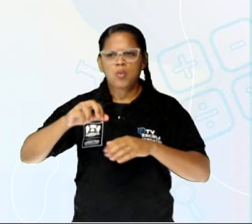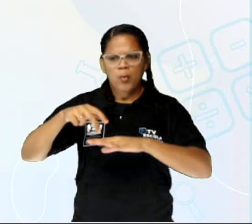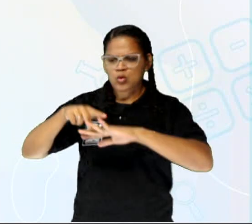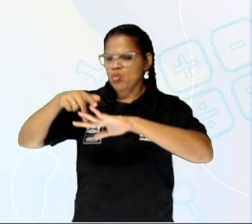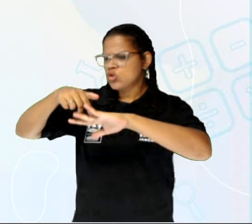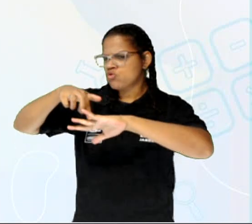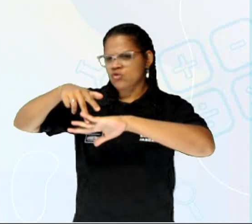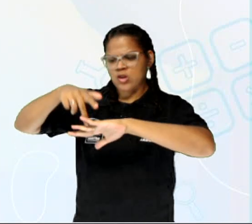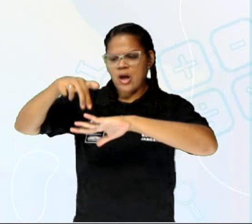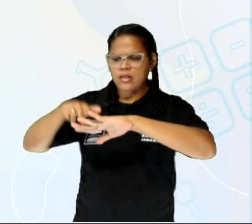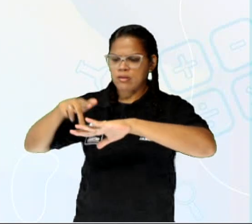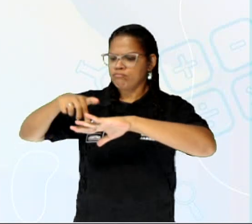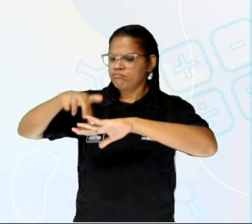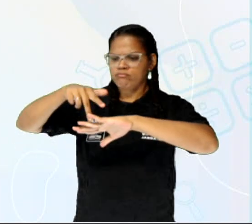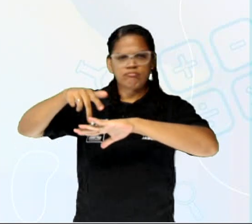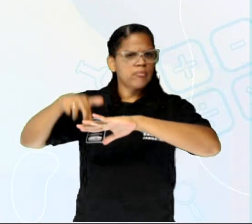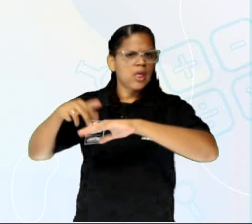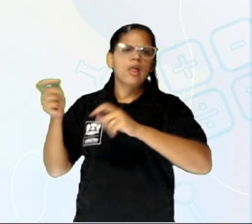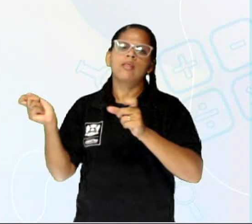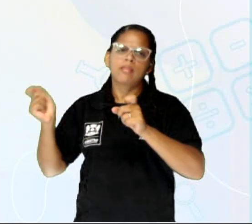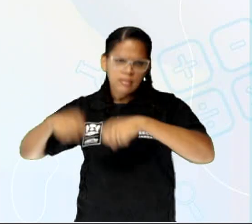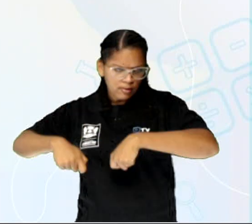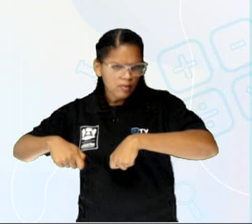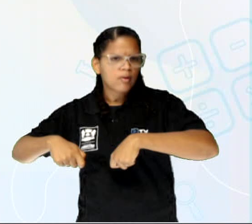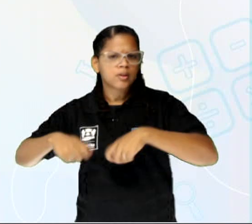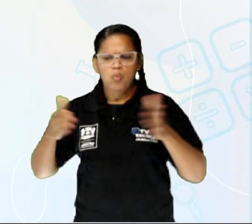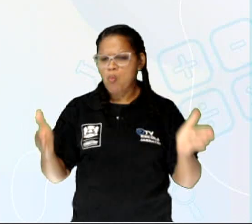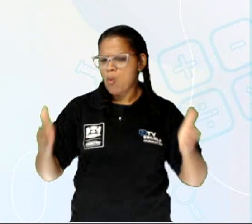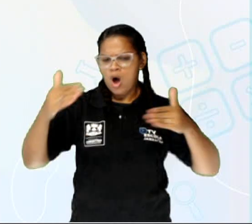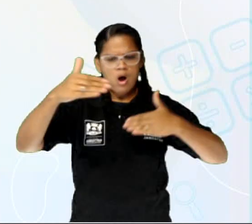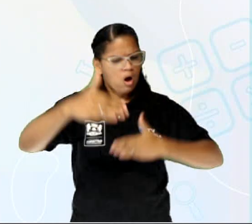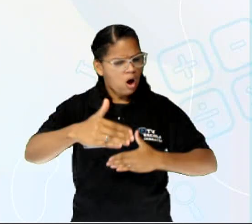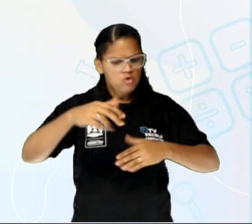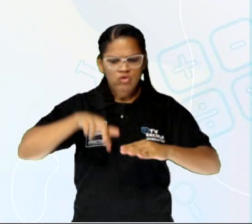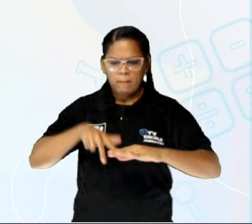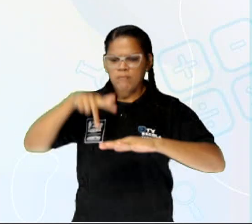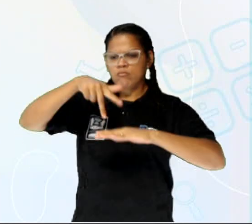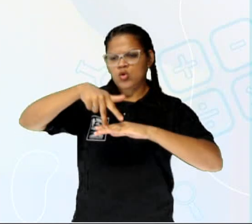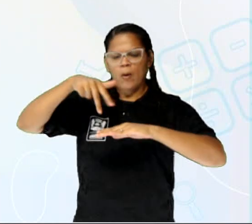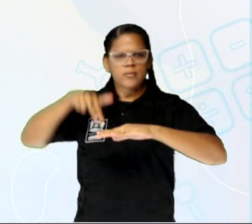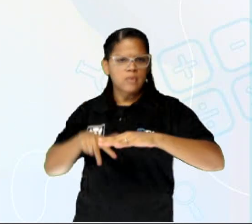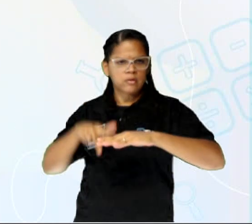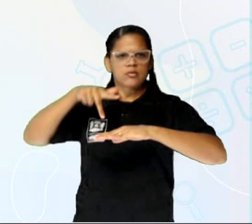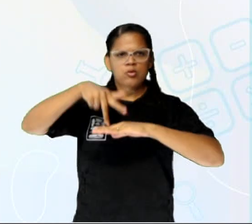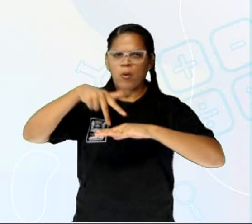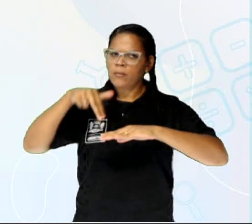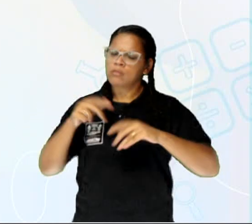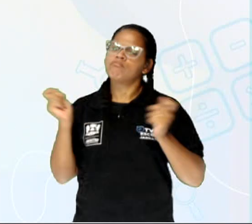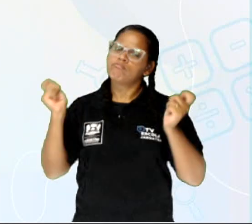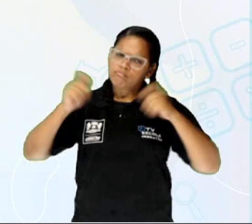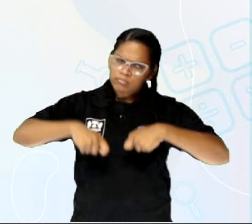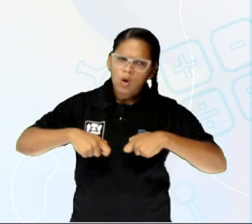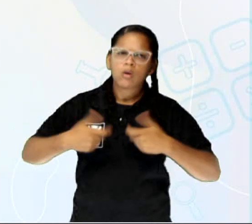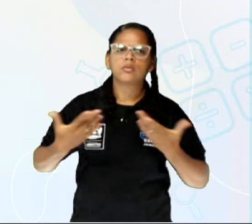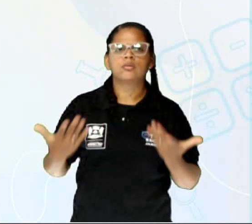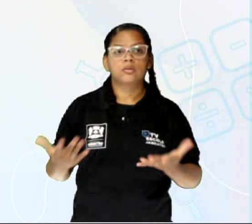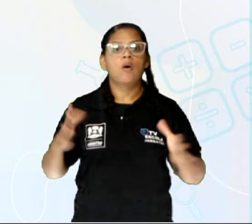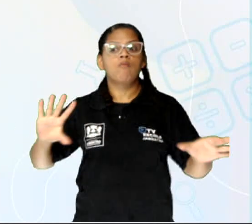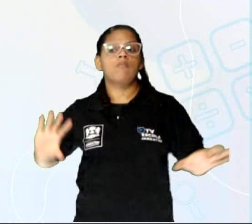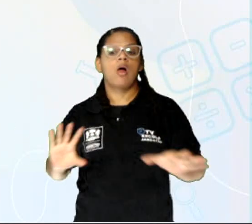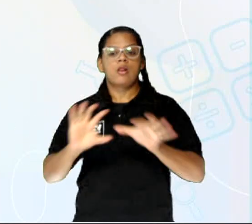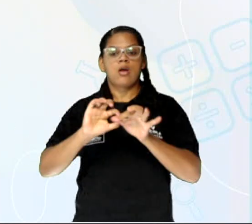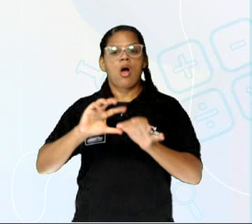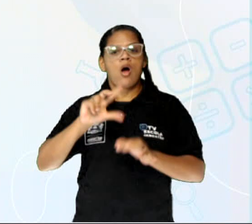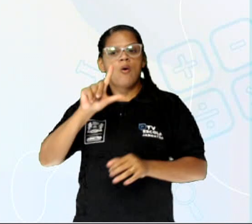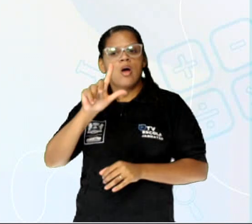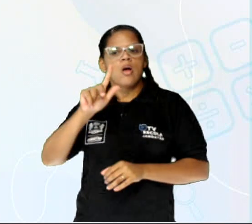ser feito, uma caixa para fazer esse exercício. Então o movimento ginástico é super importante para poder aliar ao LPO,